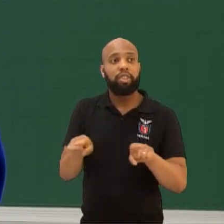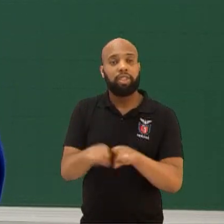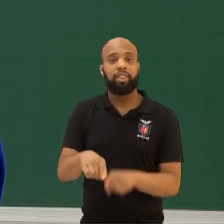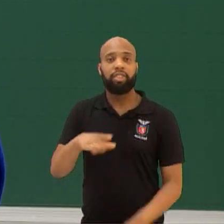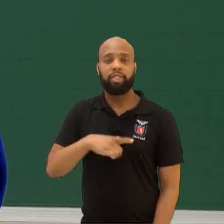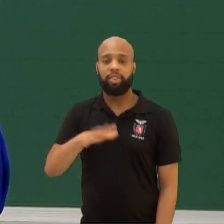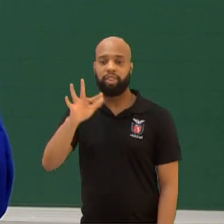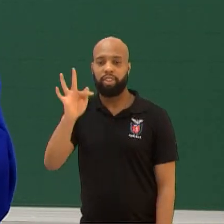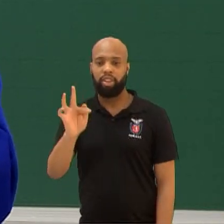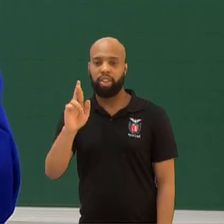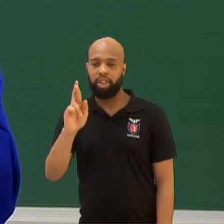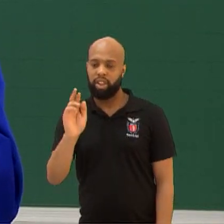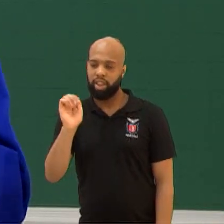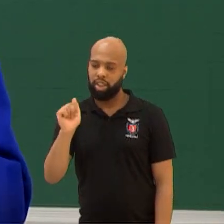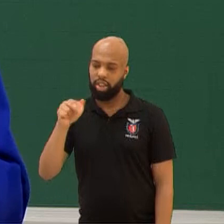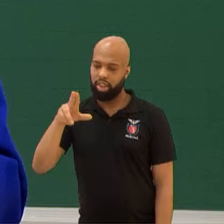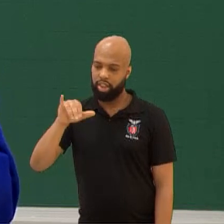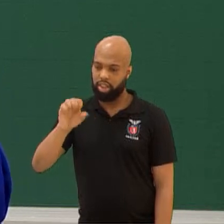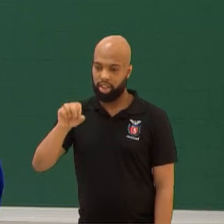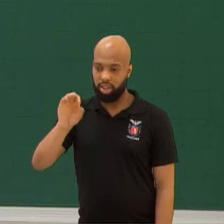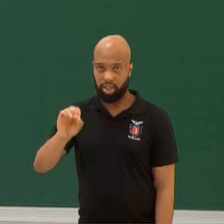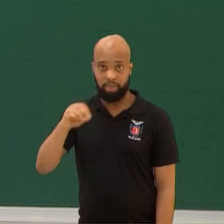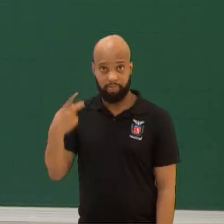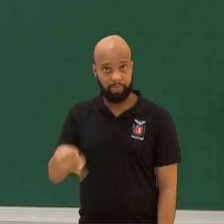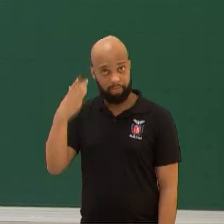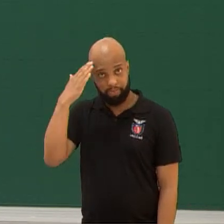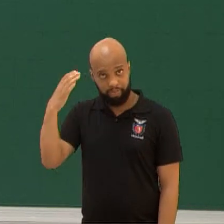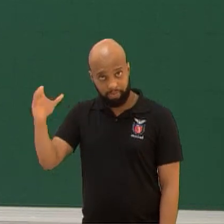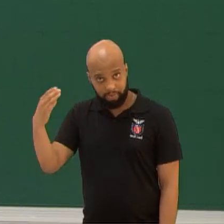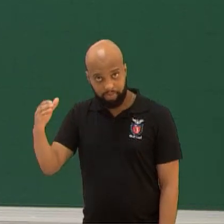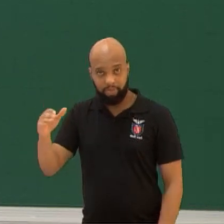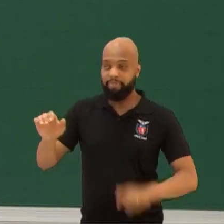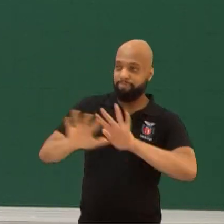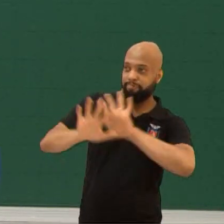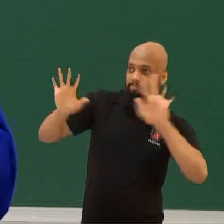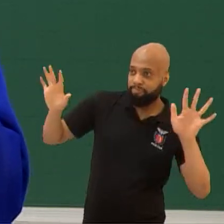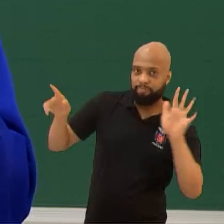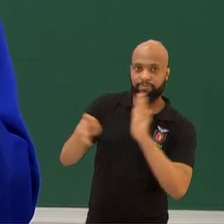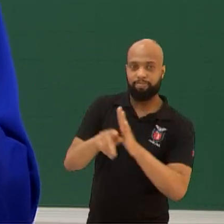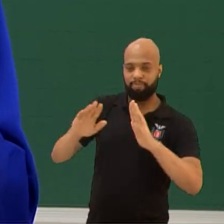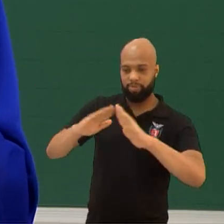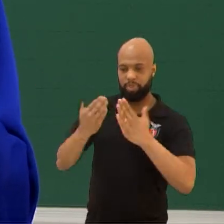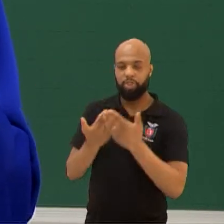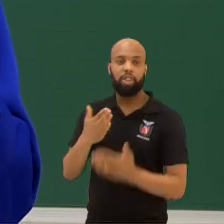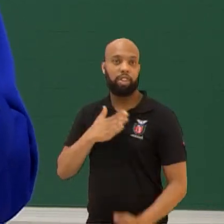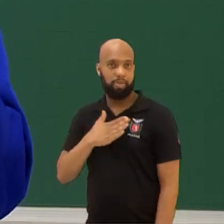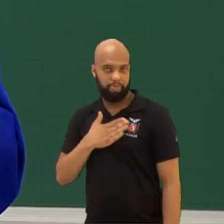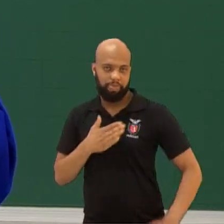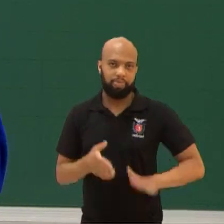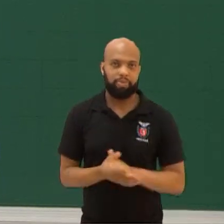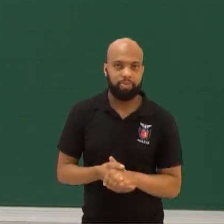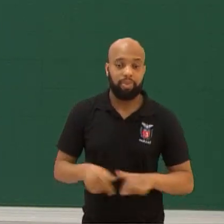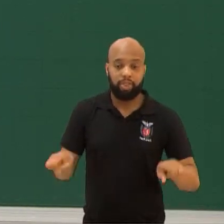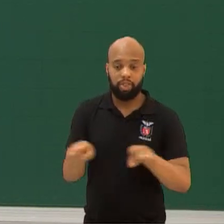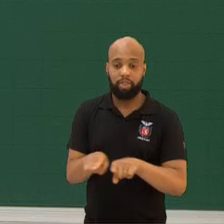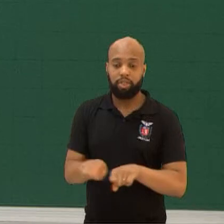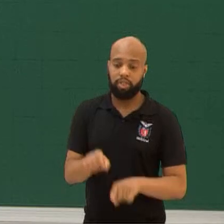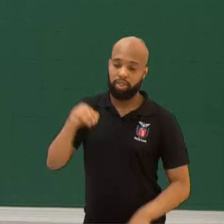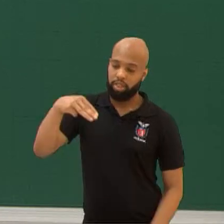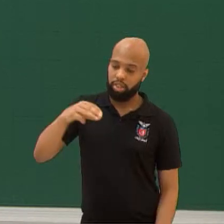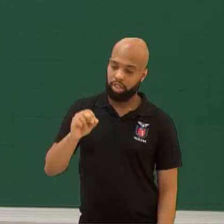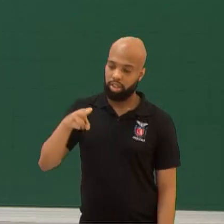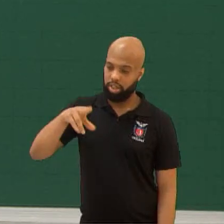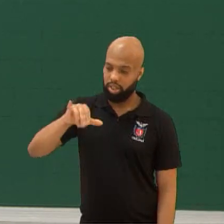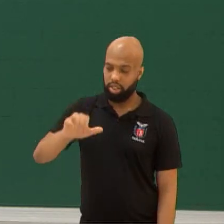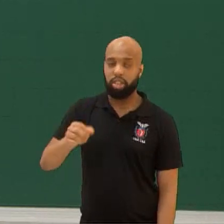Fala aí, sou do Colégio Estadual Ângelo Trevisan, de Curitiba. Um salve para o pessoal do Colégio Ângelo Trevisan. Mônica Rodrigues.